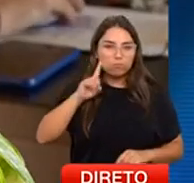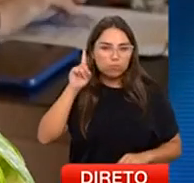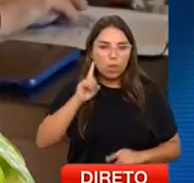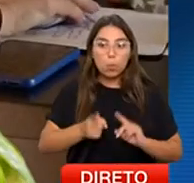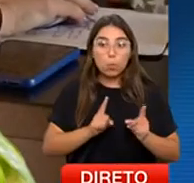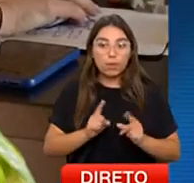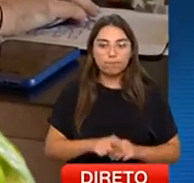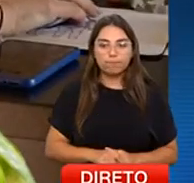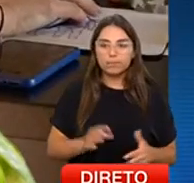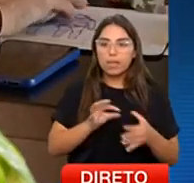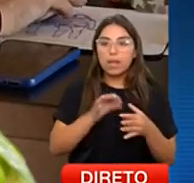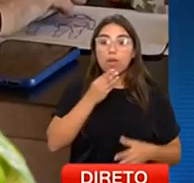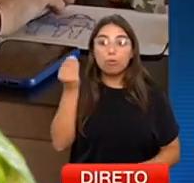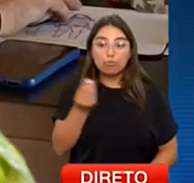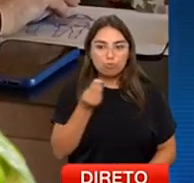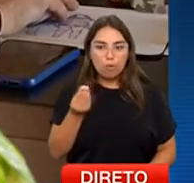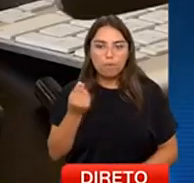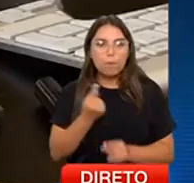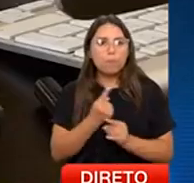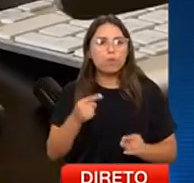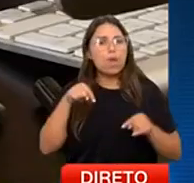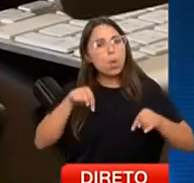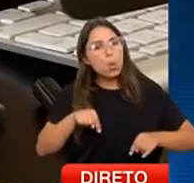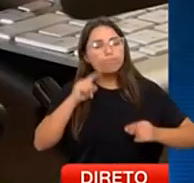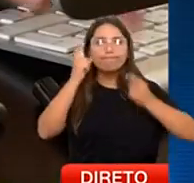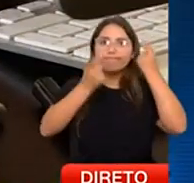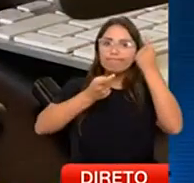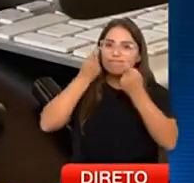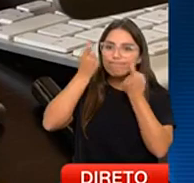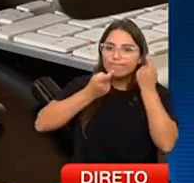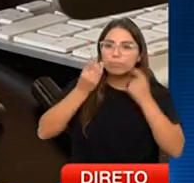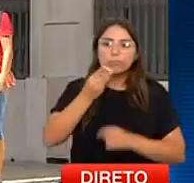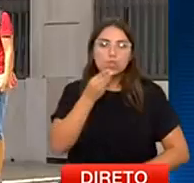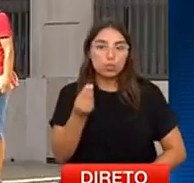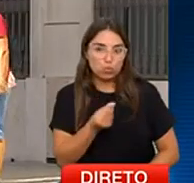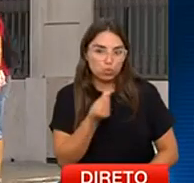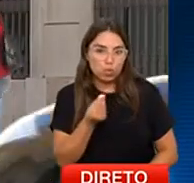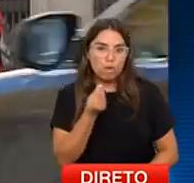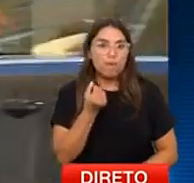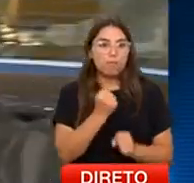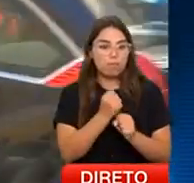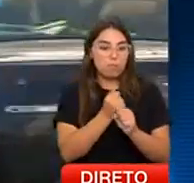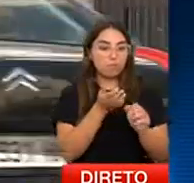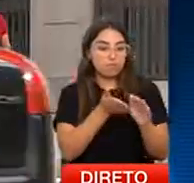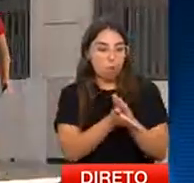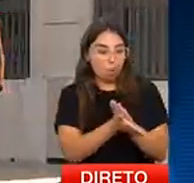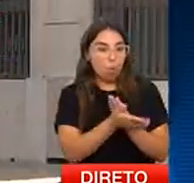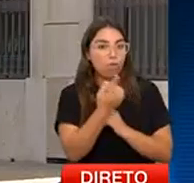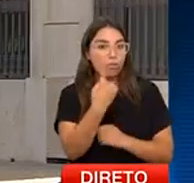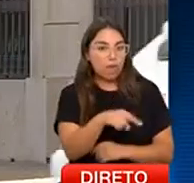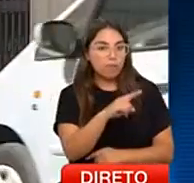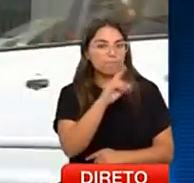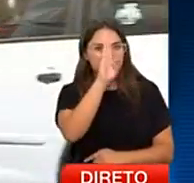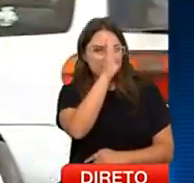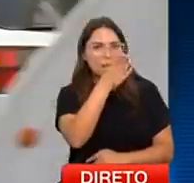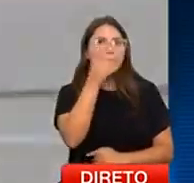que é precisamente a população jovem há muito esta consciência hoje em dia de que de facto a população jovem que entra no mercado de trabalho tem precisamente uma maior consciência da